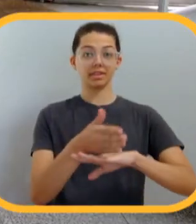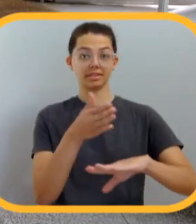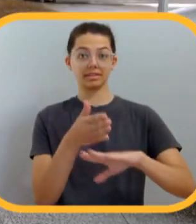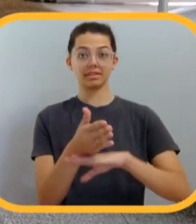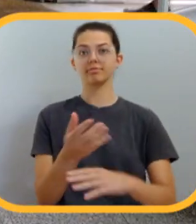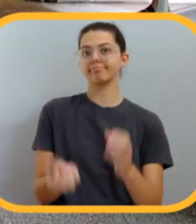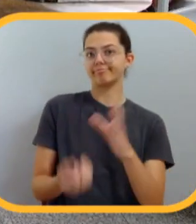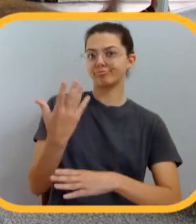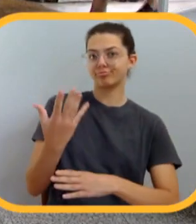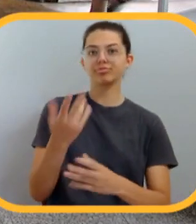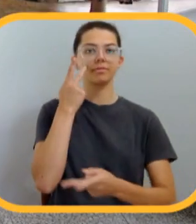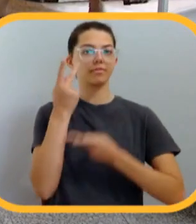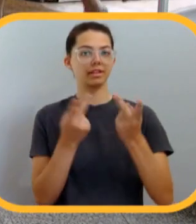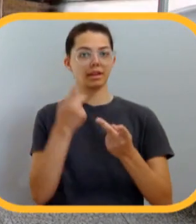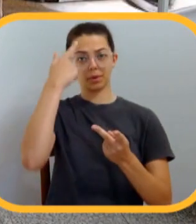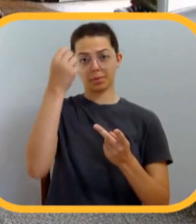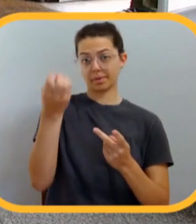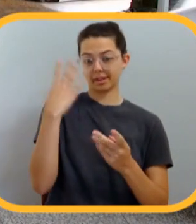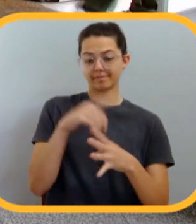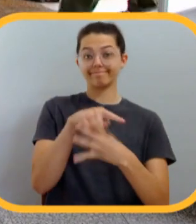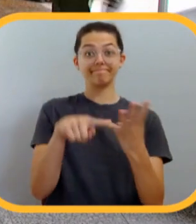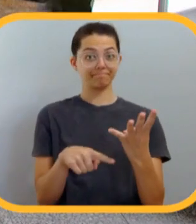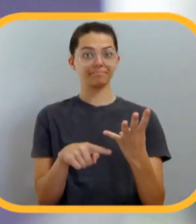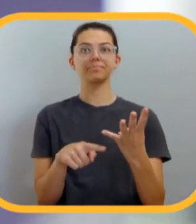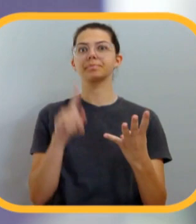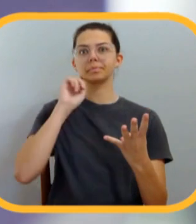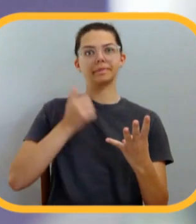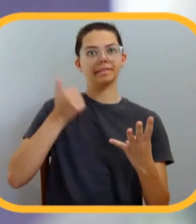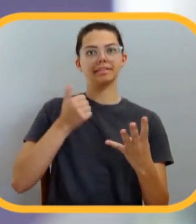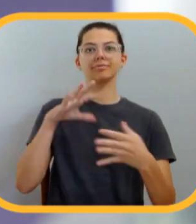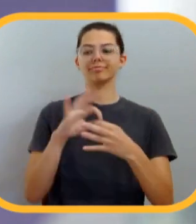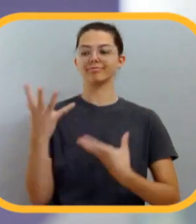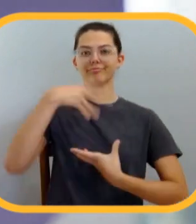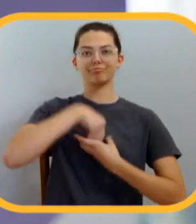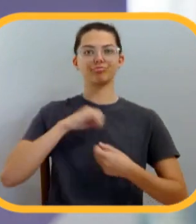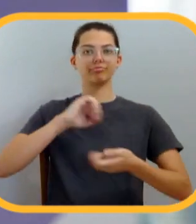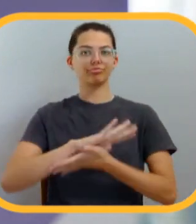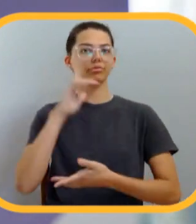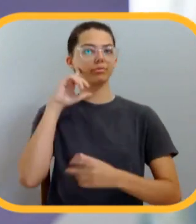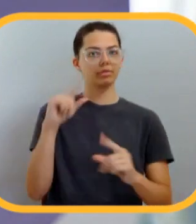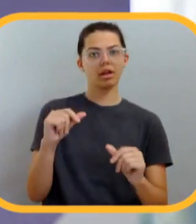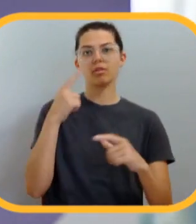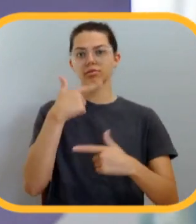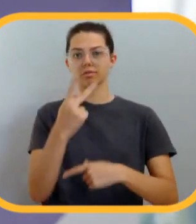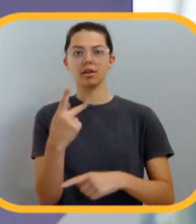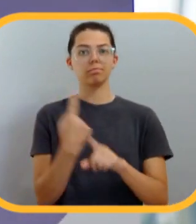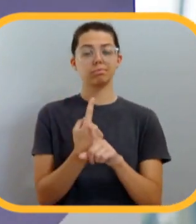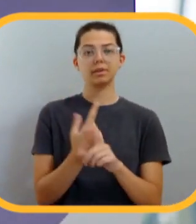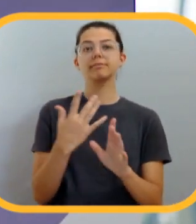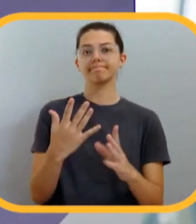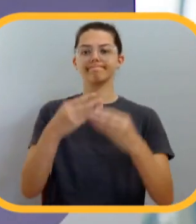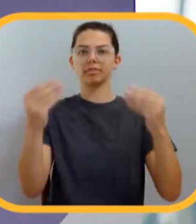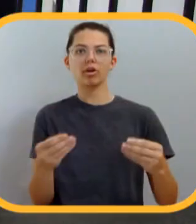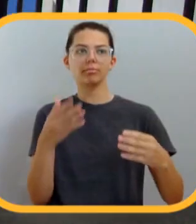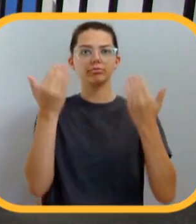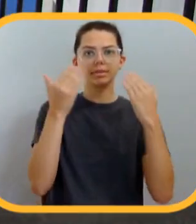Aceder, criar, avaliar e compreender. São estas as palavras-chave que compõem a literacia mediática. Não basta ter acesso a